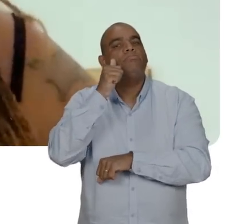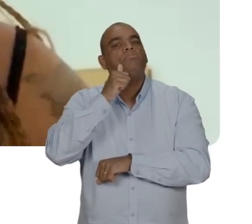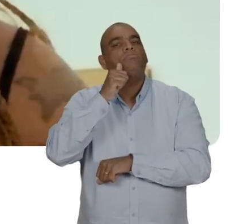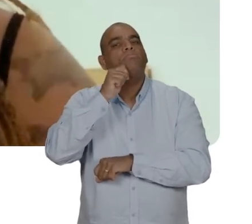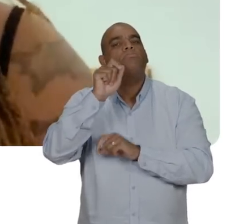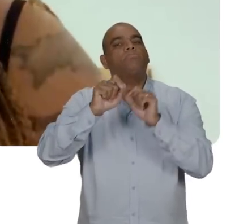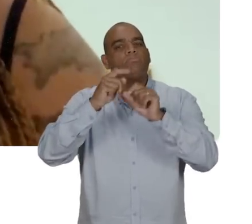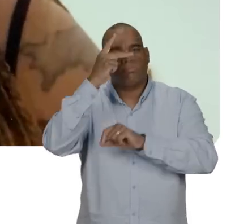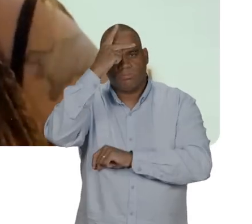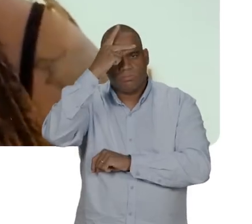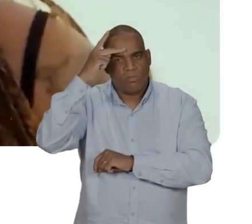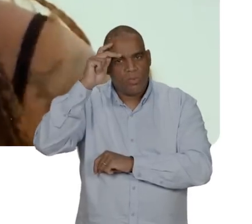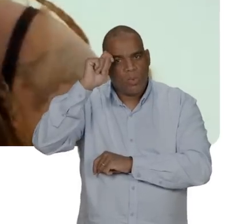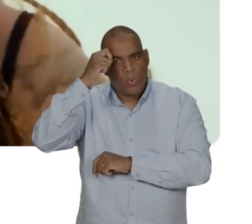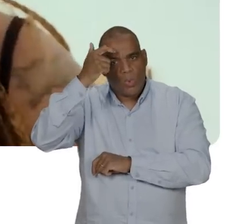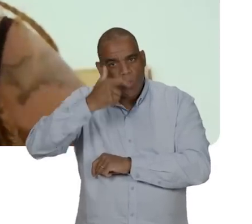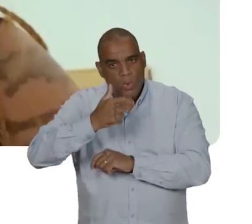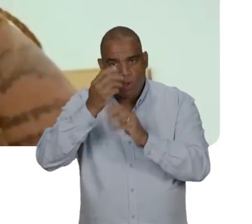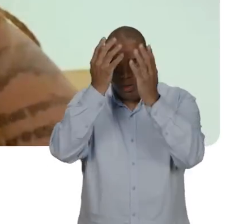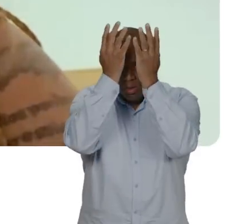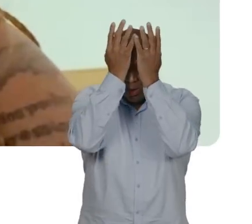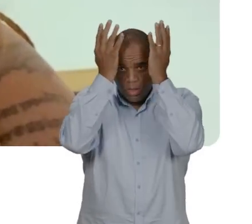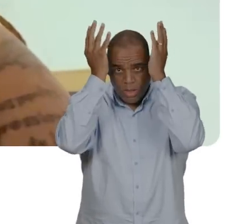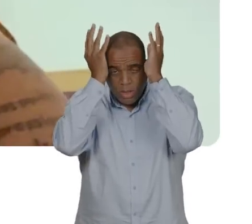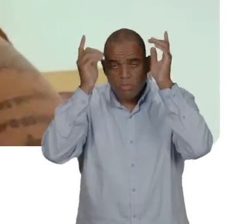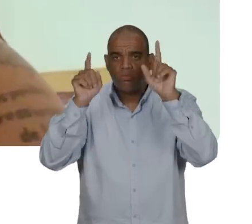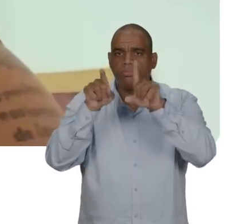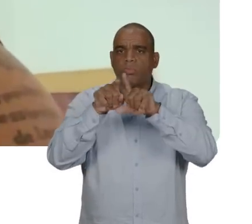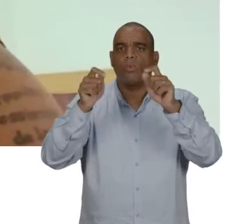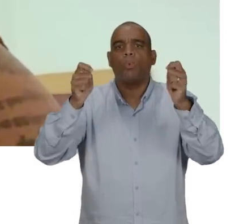essas mulheres, essas pessoas negras,